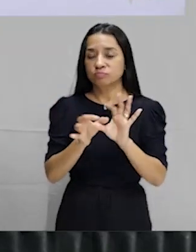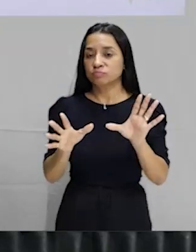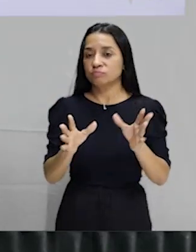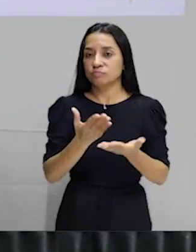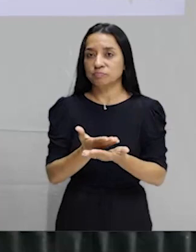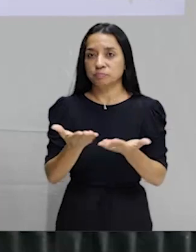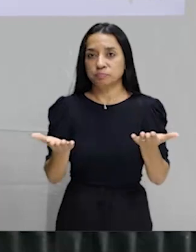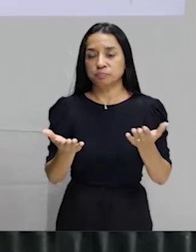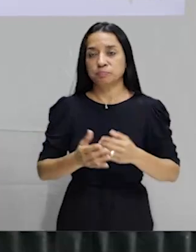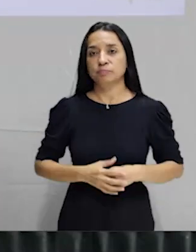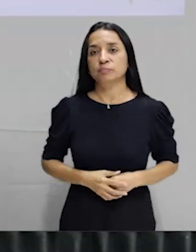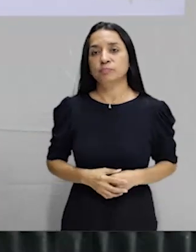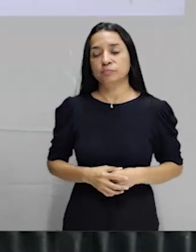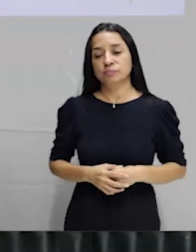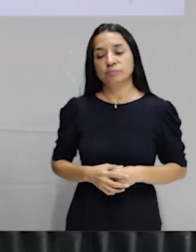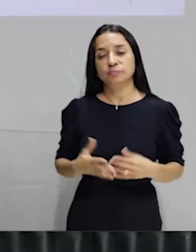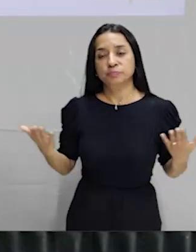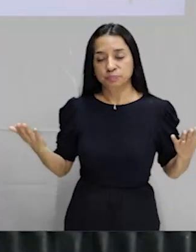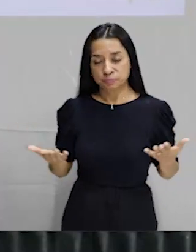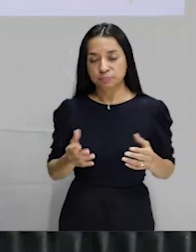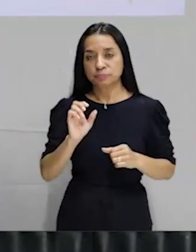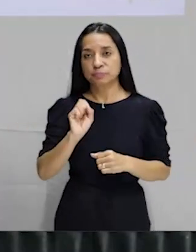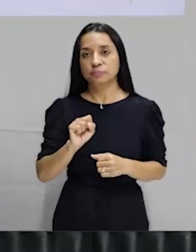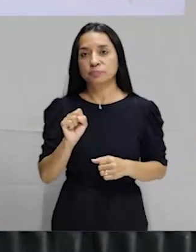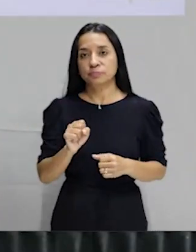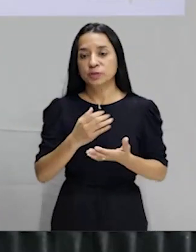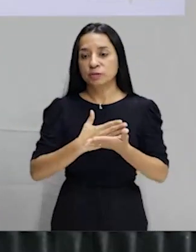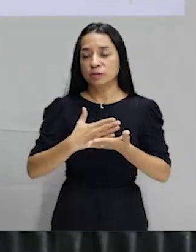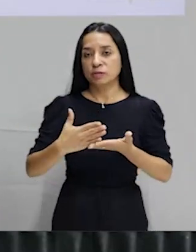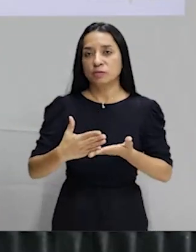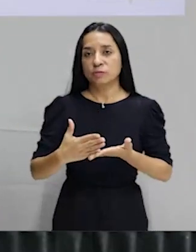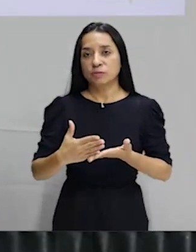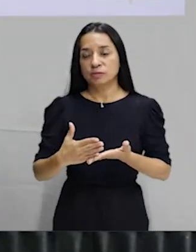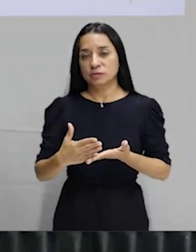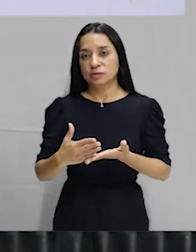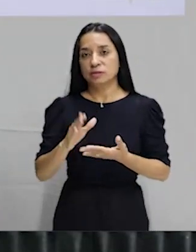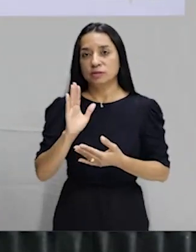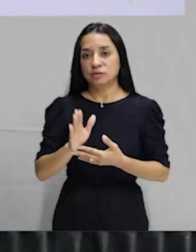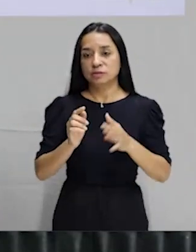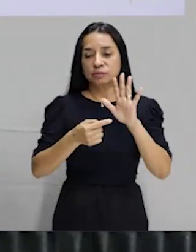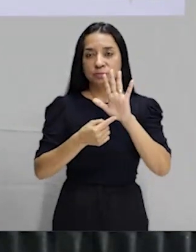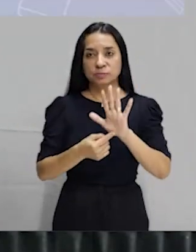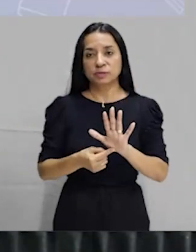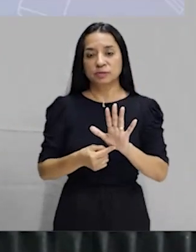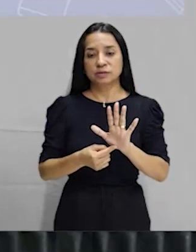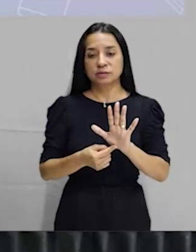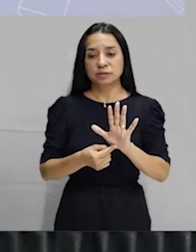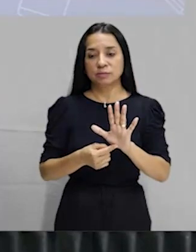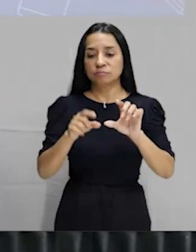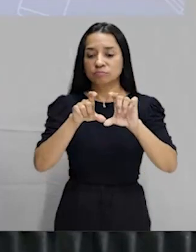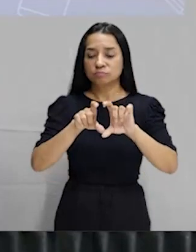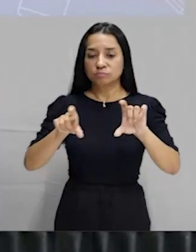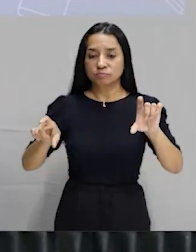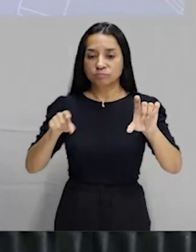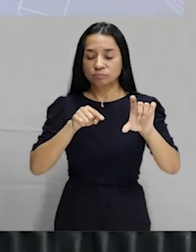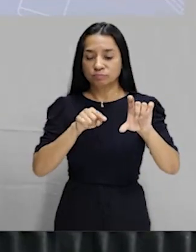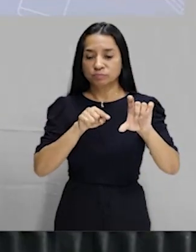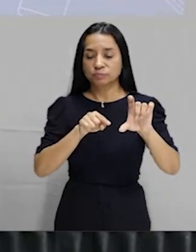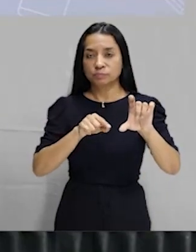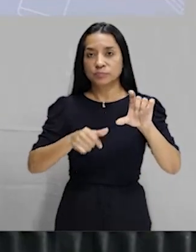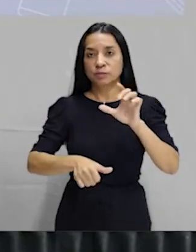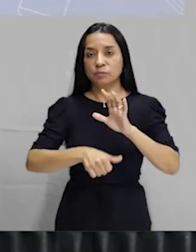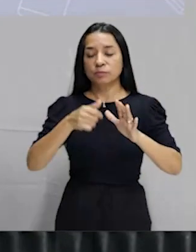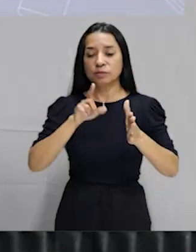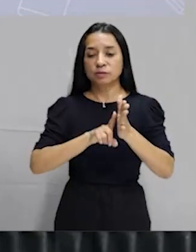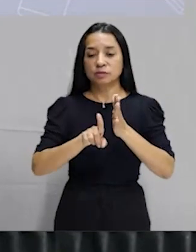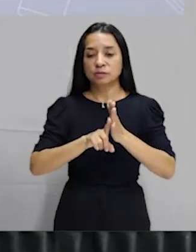bom? Agora sim, vamos começar e já vamos apresentar para você o enunciado da primeira